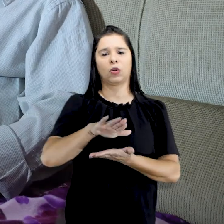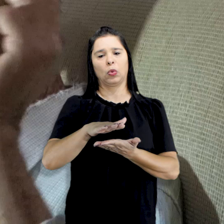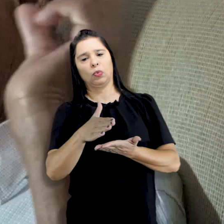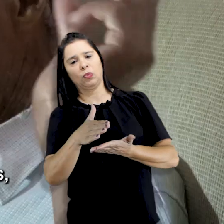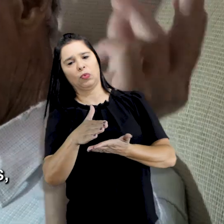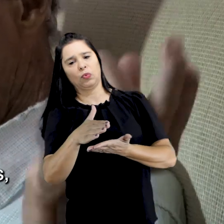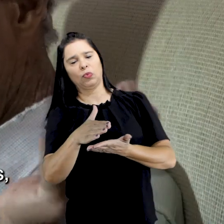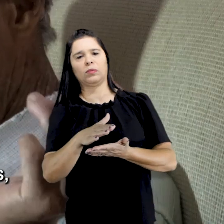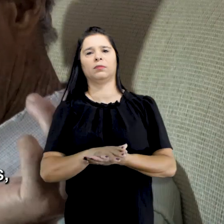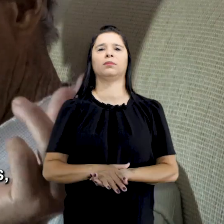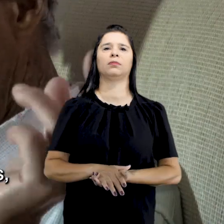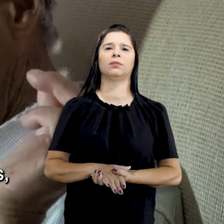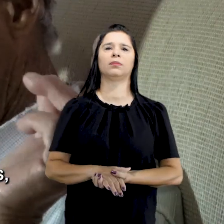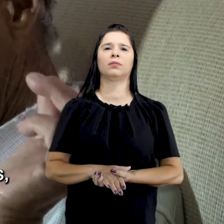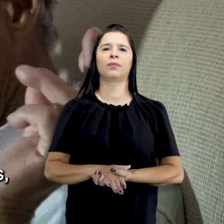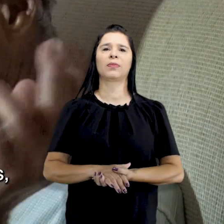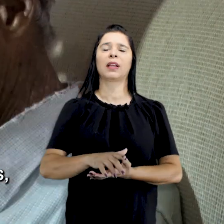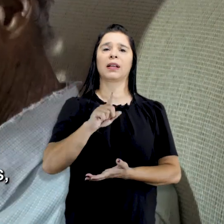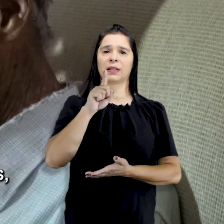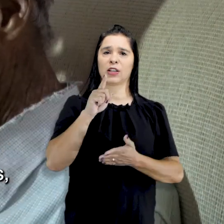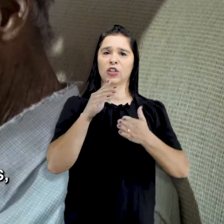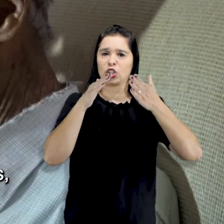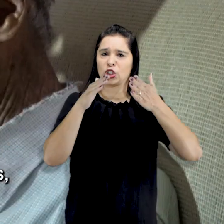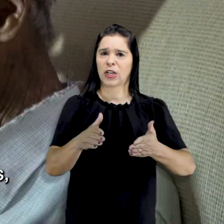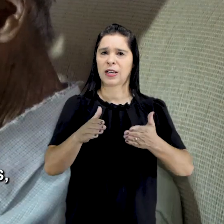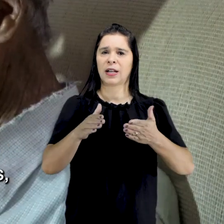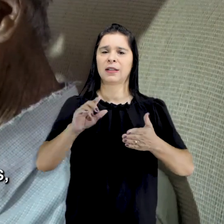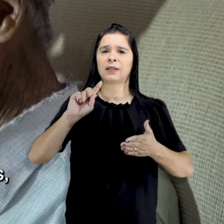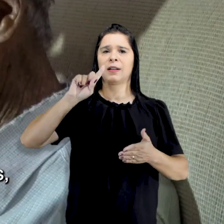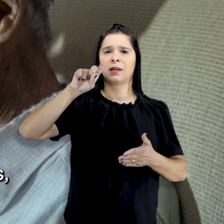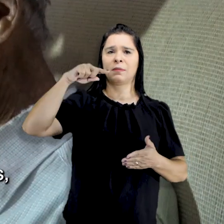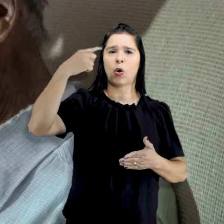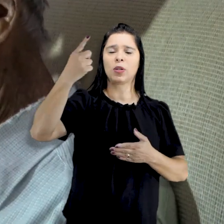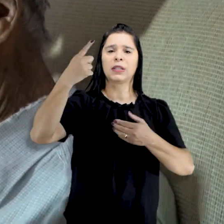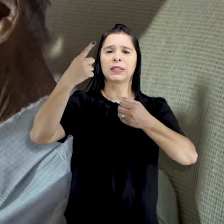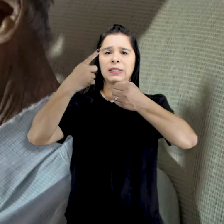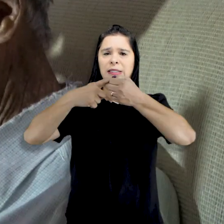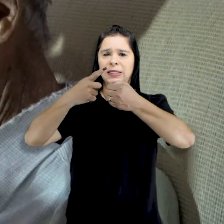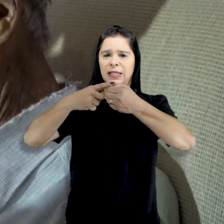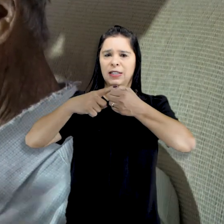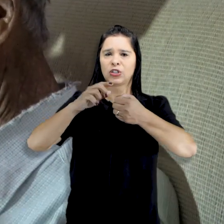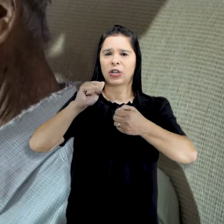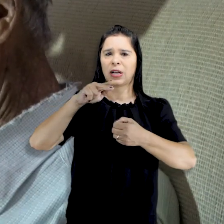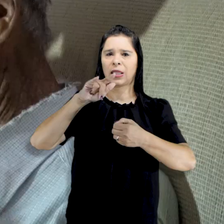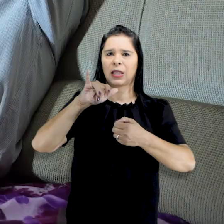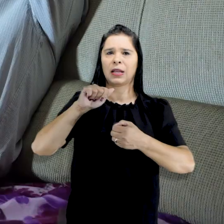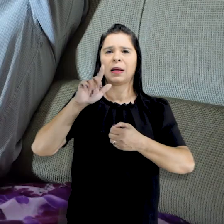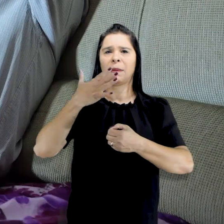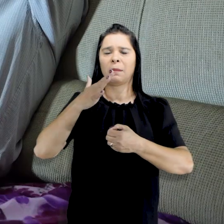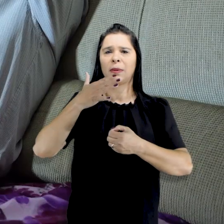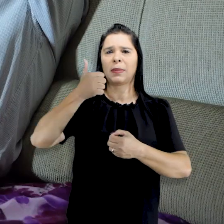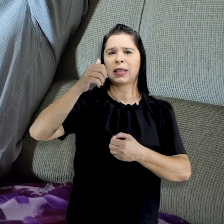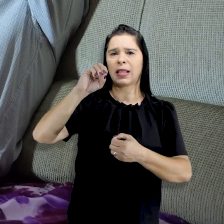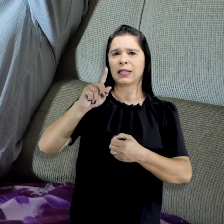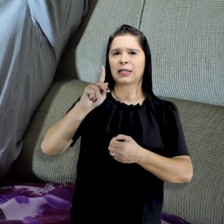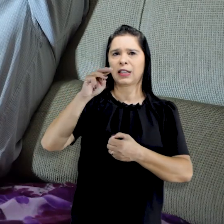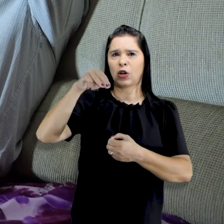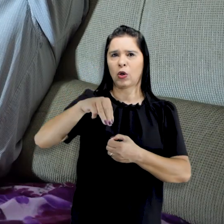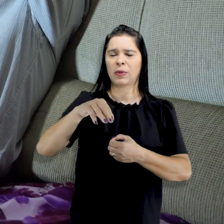outro. Lá na chegada, para lá de Candeia, tem uma estaçãozinha, para lá 10 quilômetros. E na época